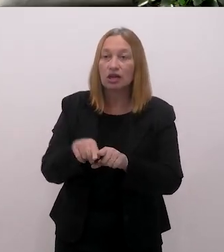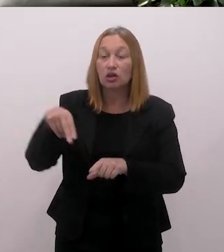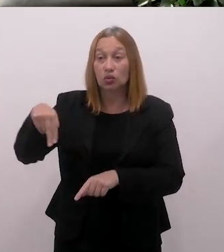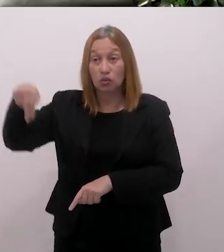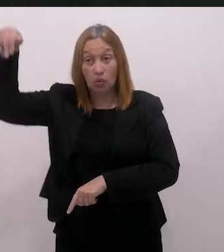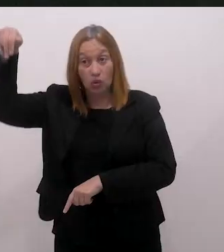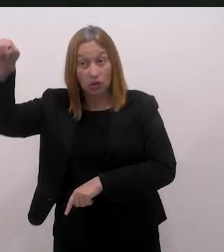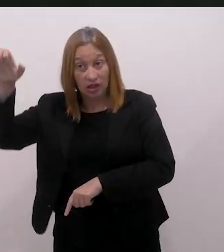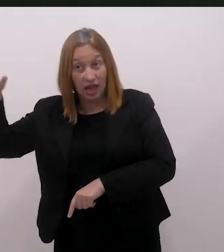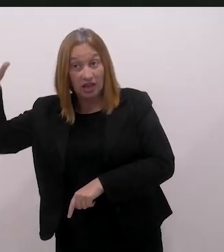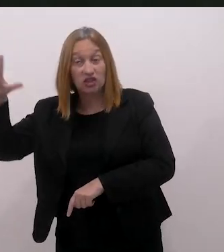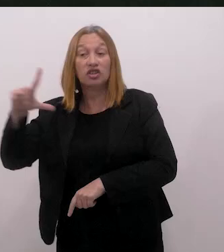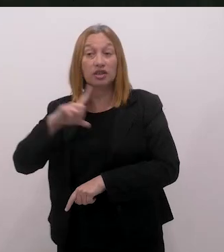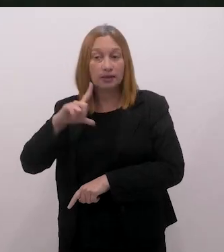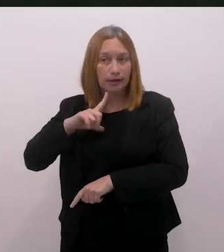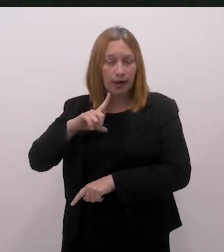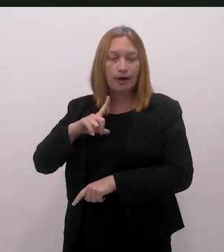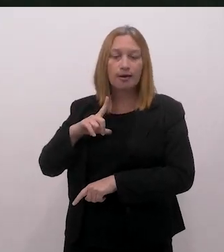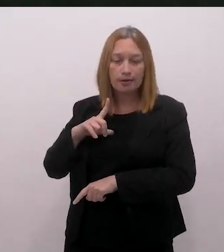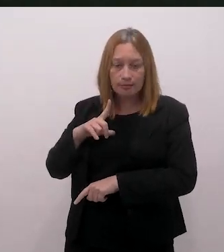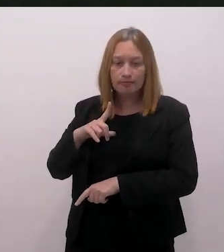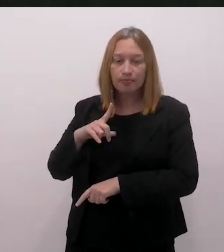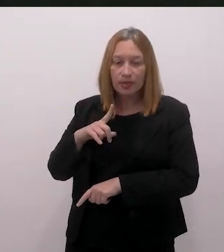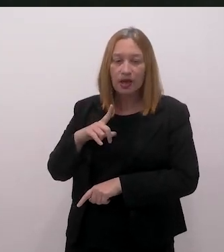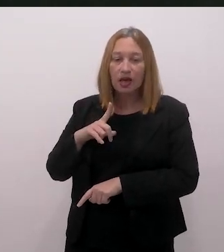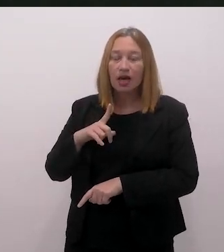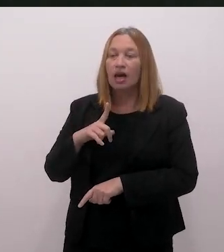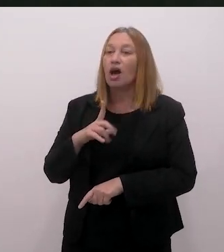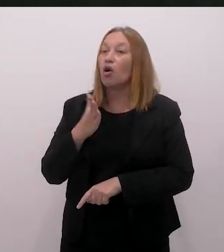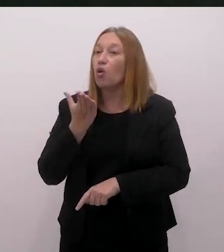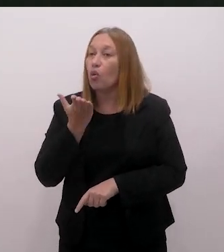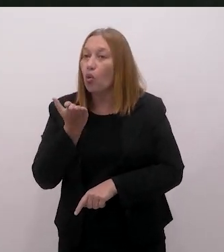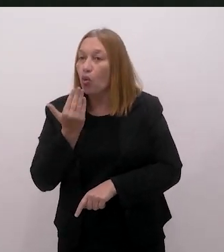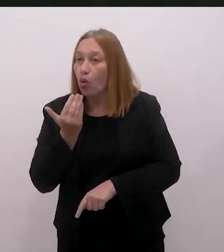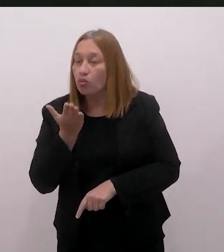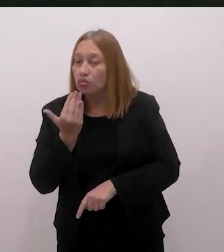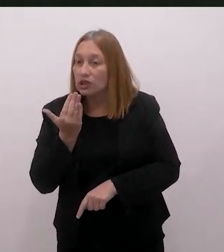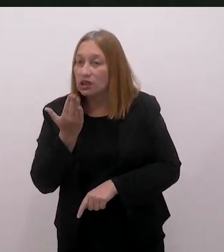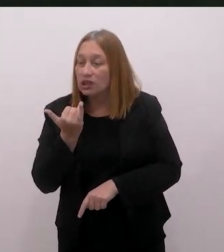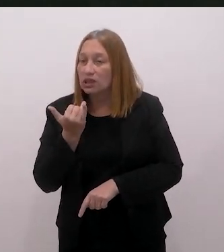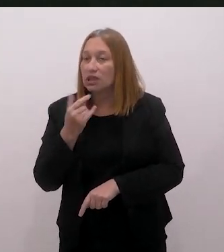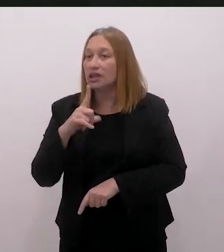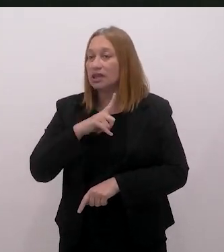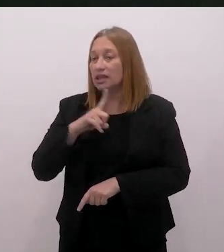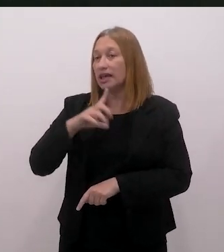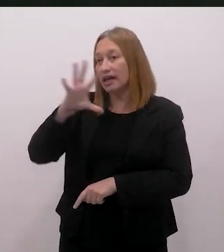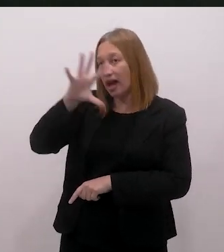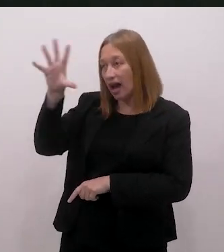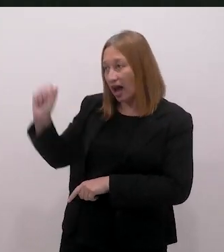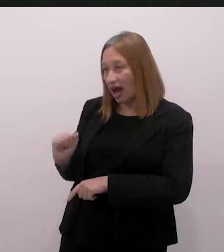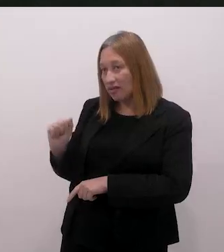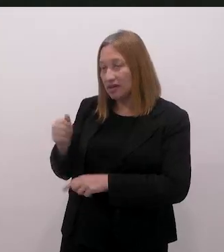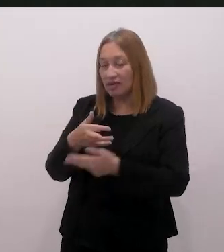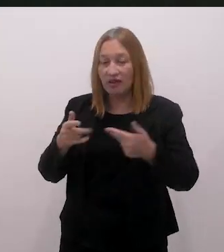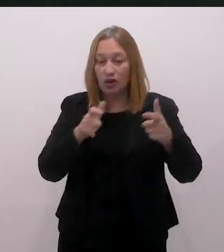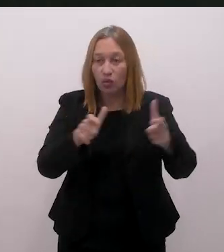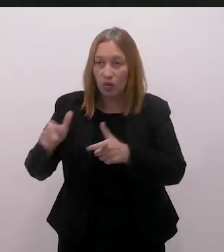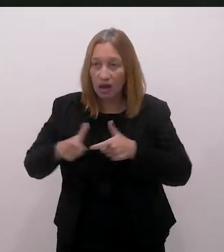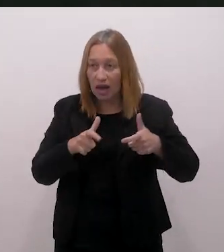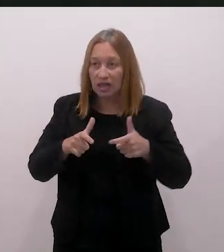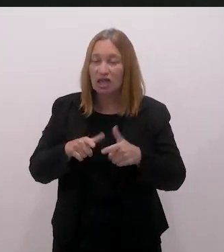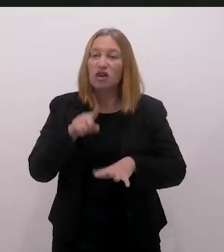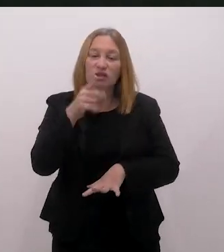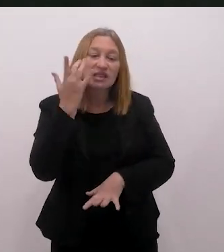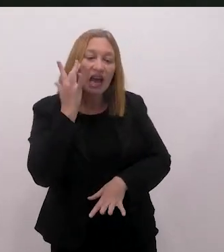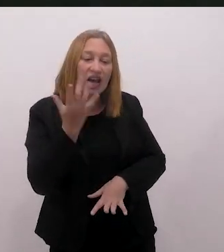maniçoba também no Nordeste, que tem muito, é um prato que tem muito na África, várias